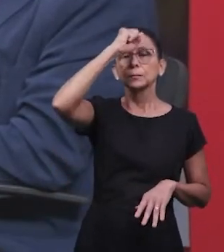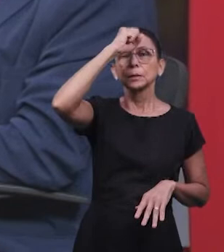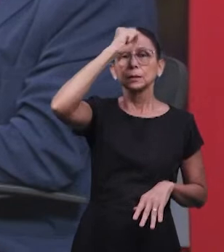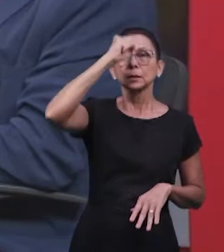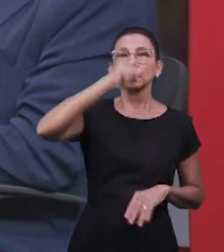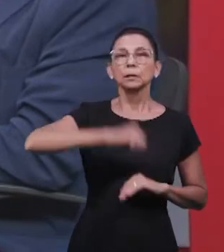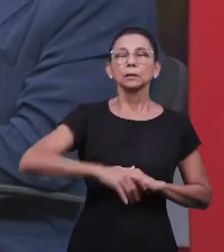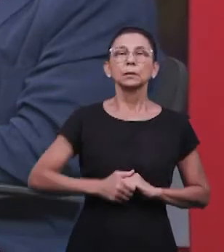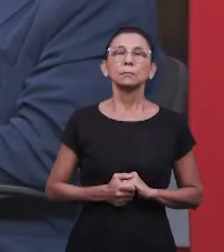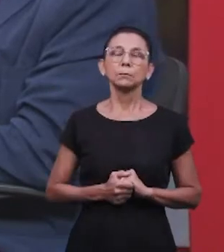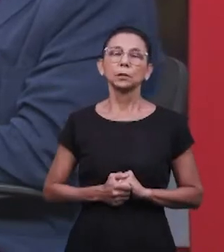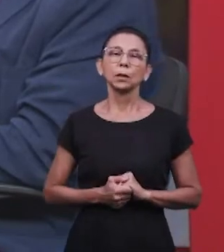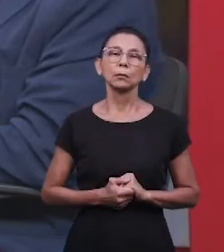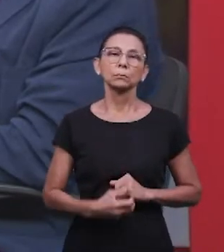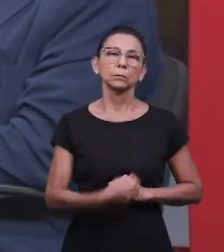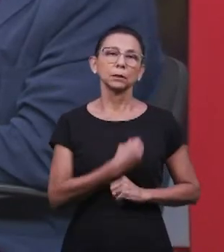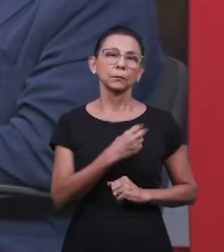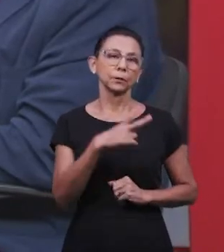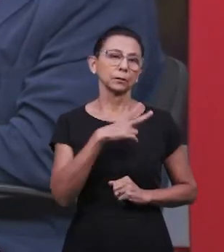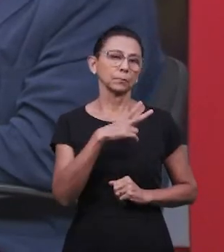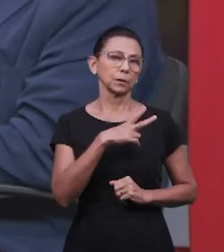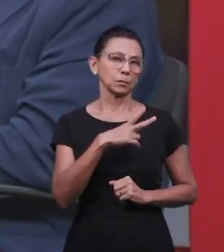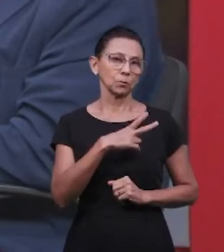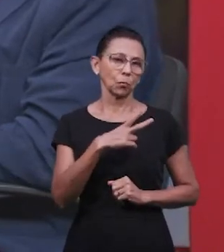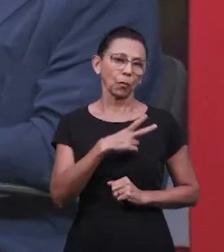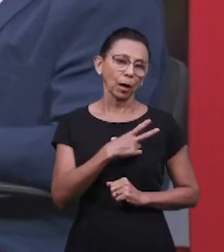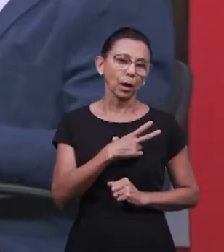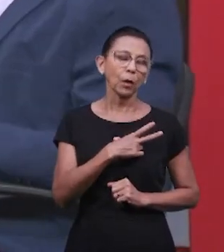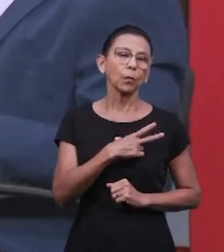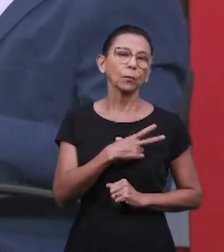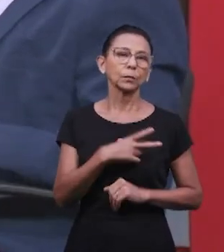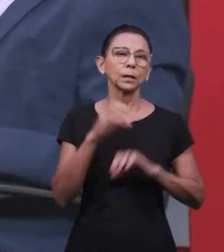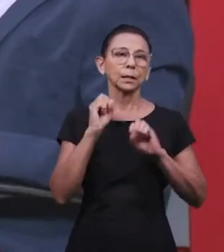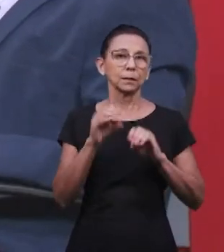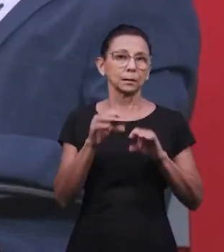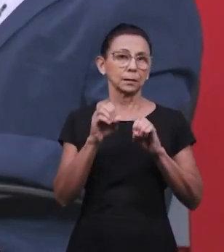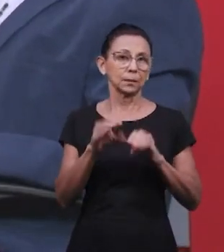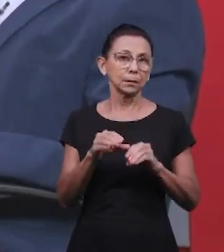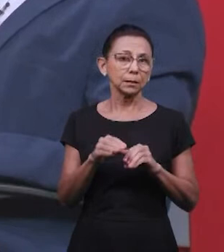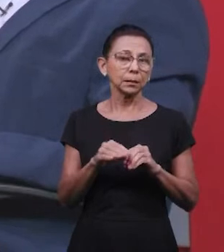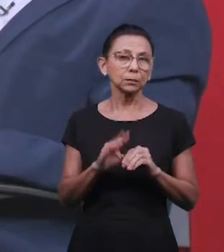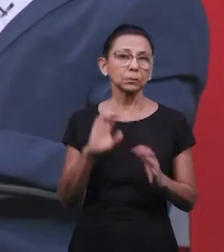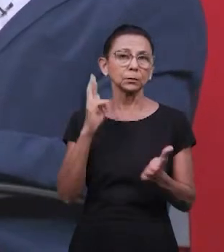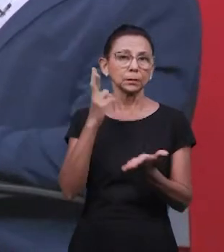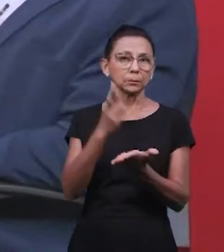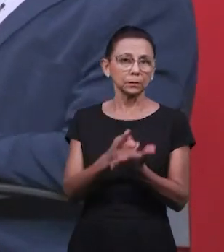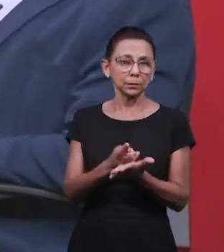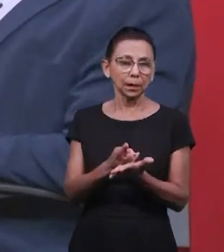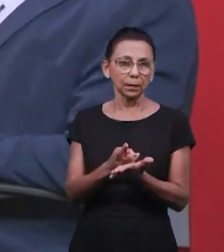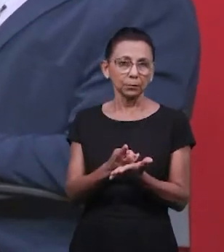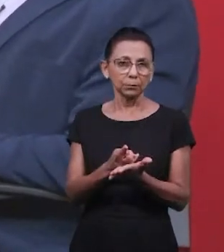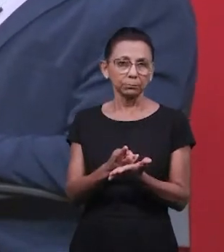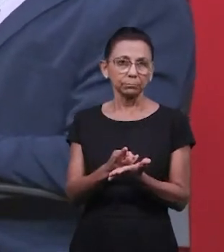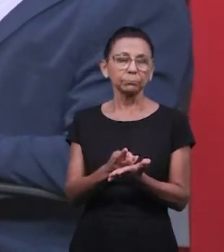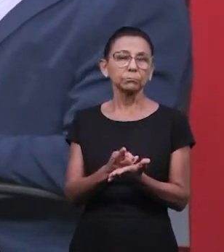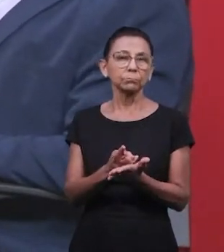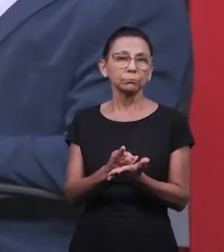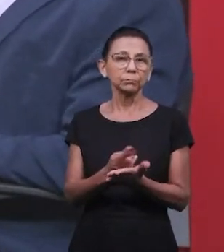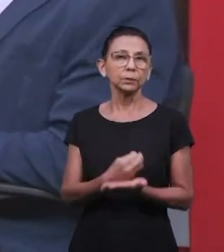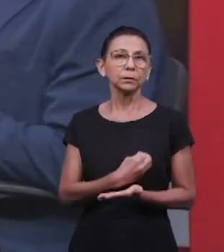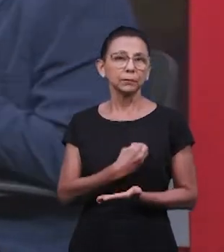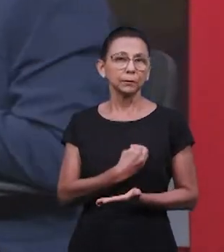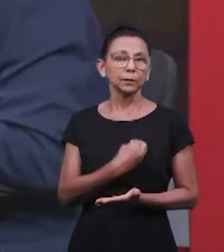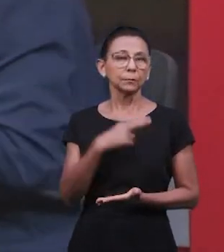né? Marcos na sua vida, que vão se refletir na vida inteira. Ao mesmo tempo... Tem que ter